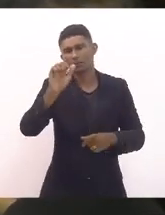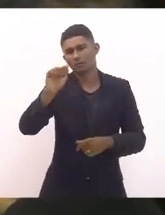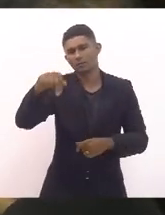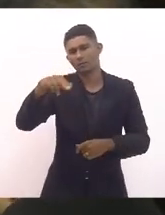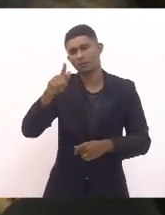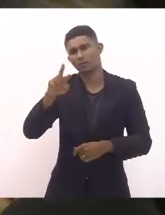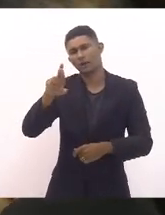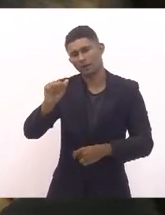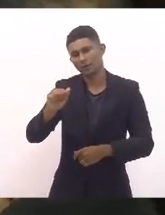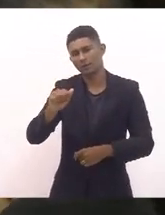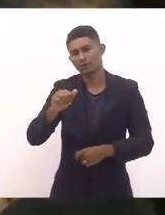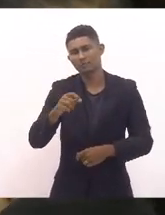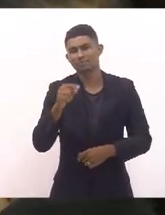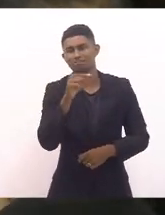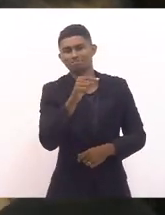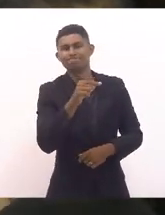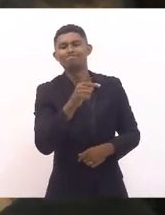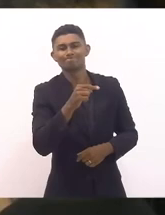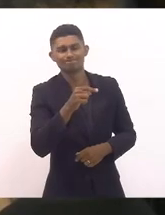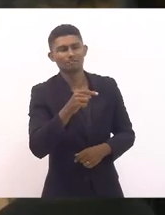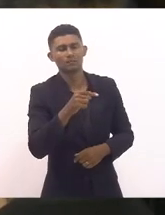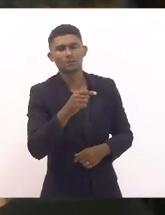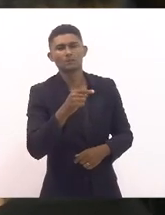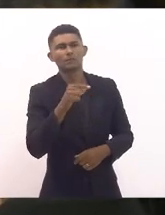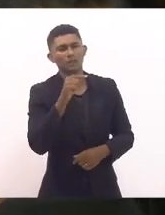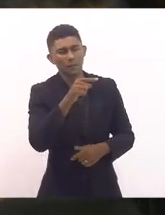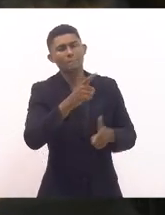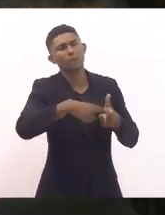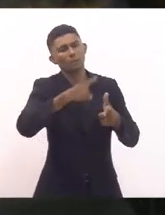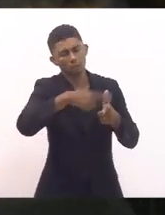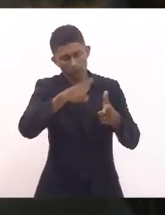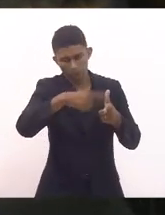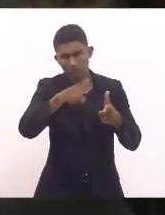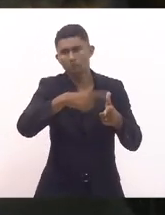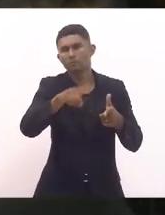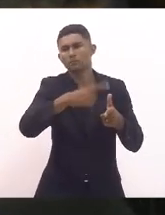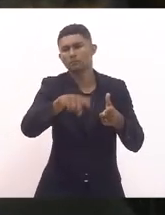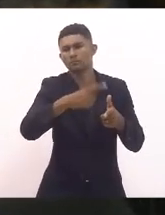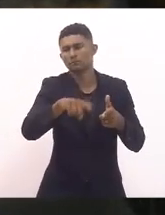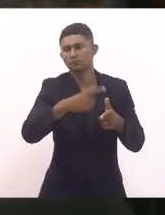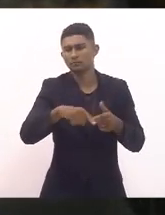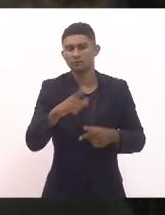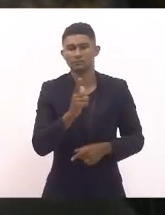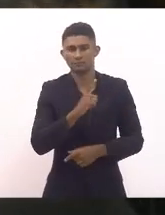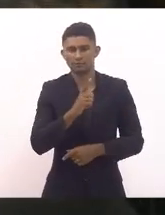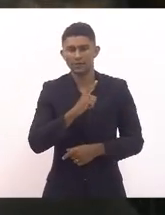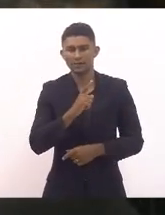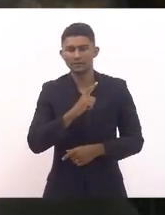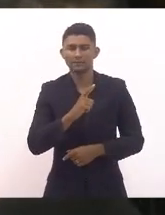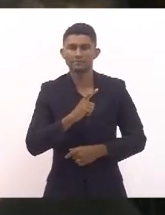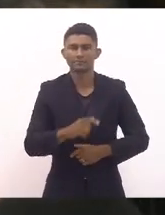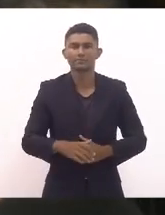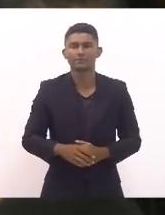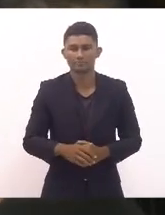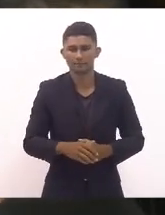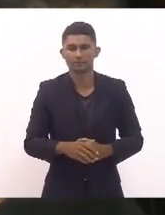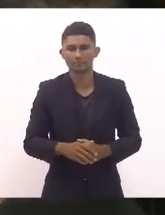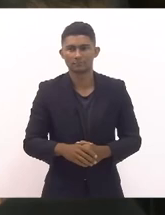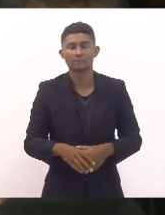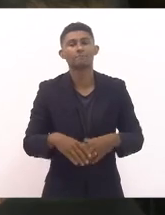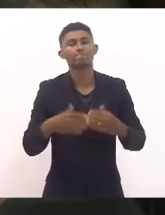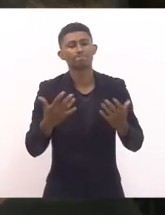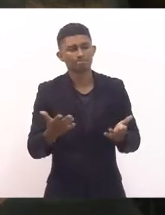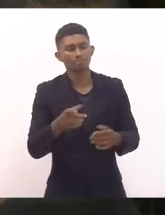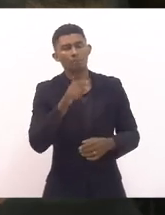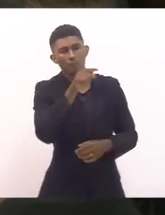começando a falar a respeito, não é, da